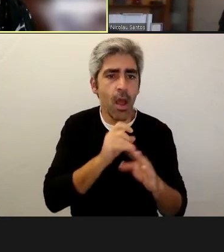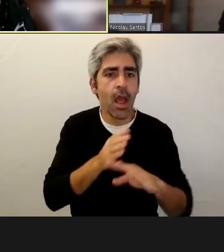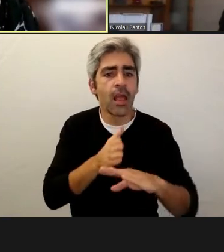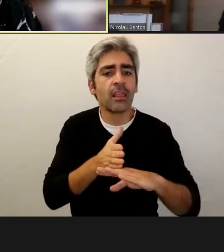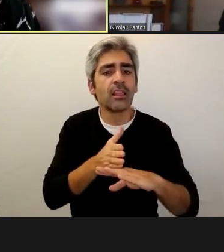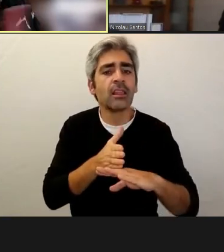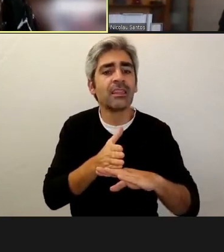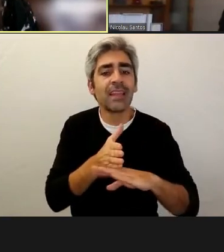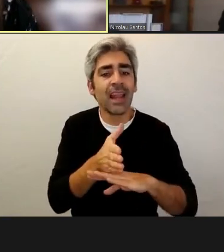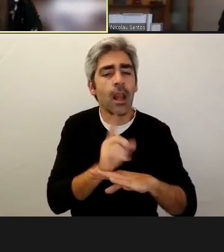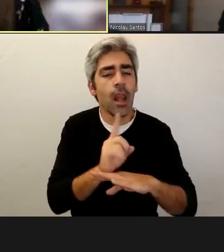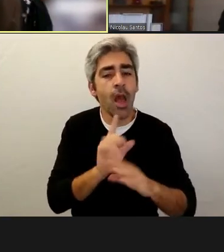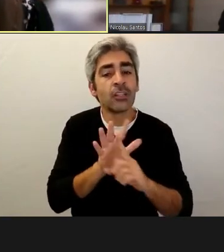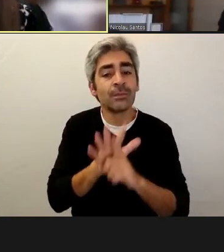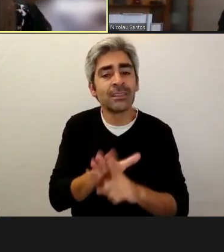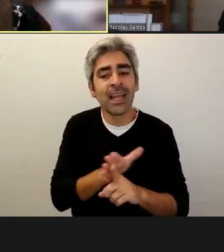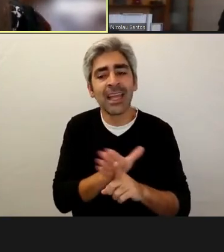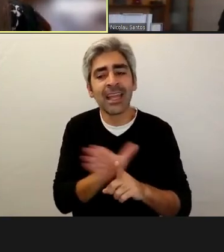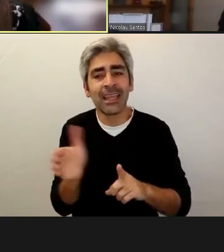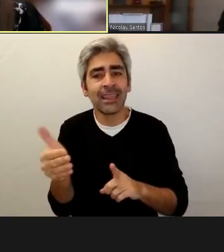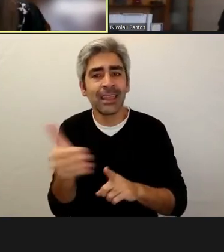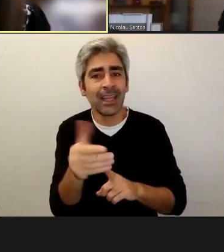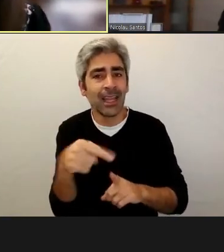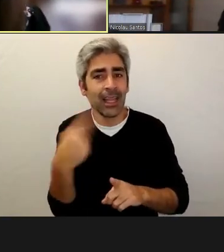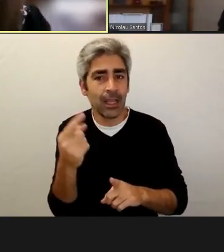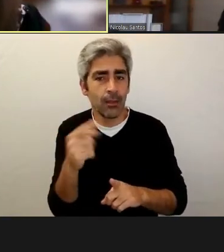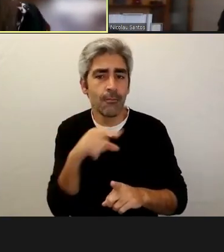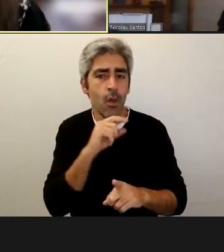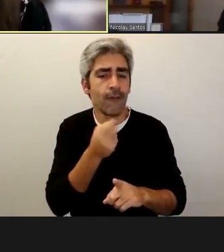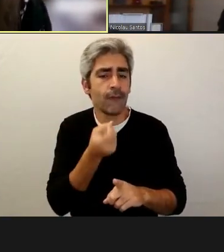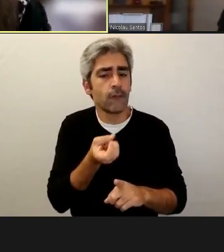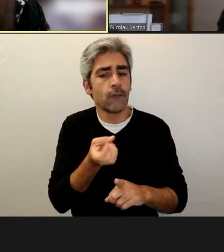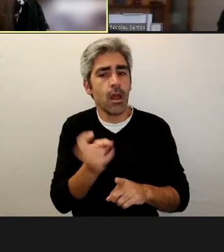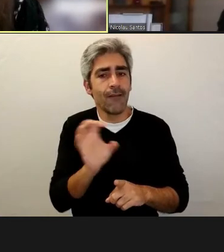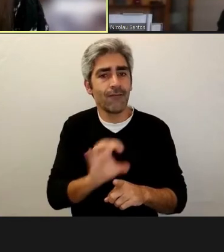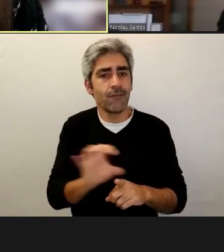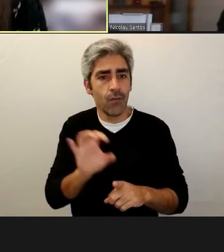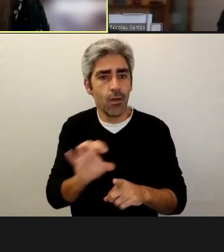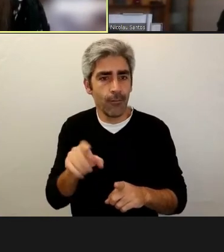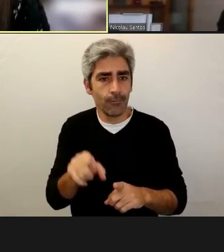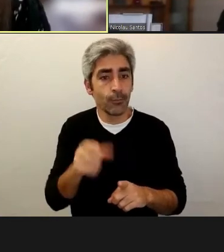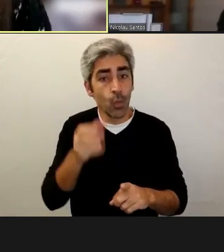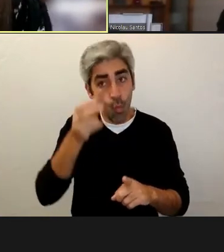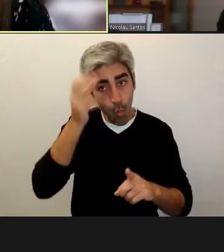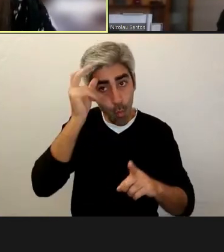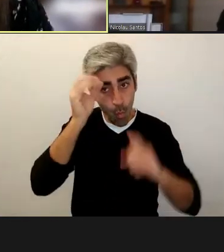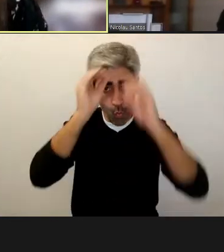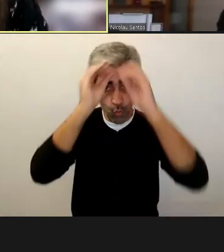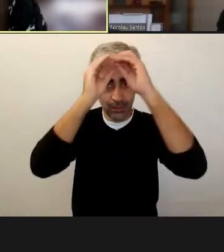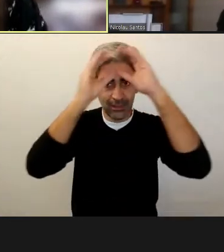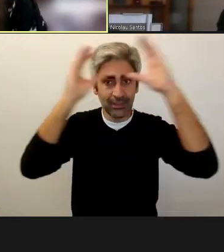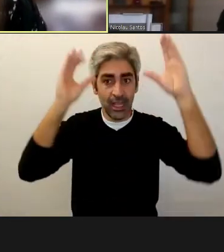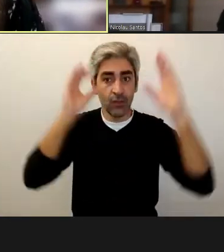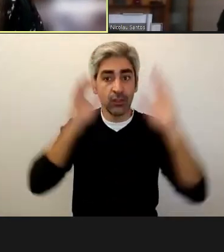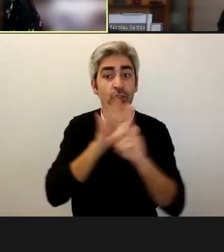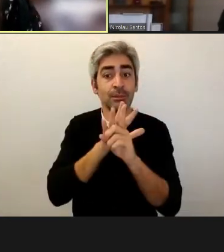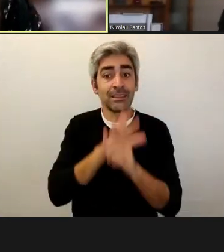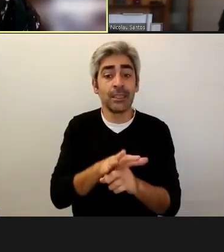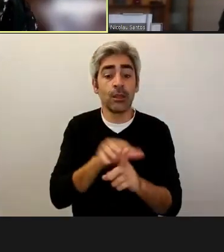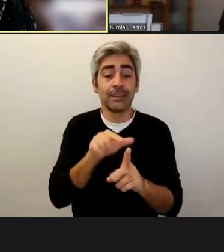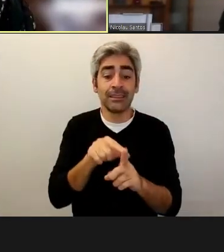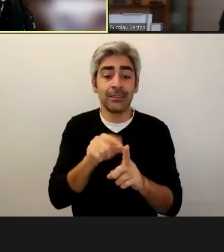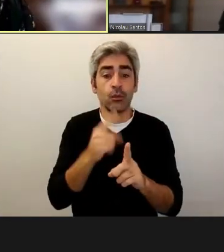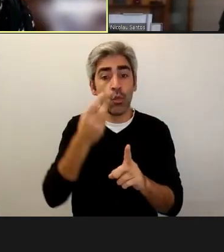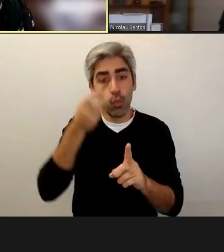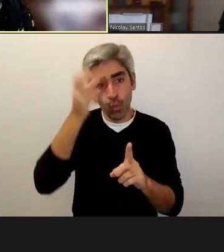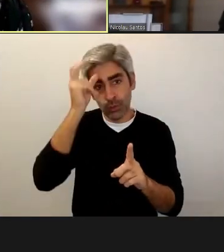indiretas e podem assumir muitas modalidades, ou seja, o conceito de discriminação hoje em dia é um conceito